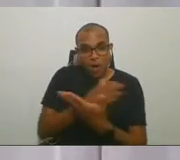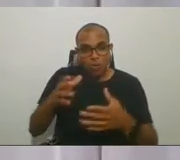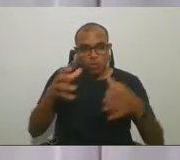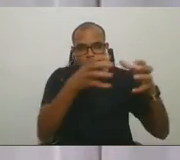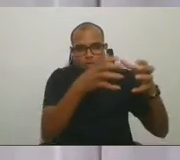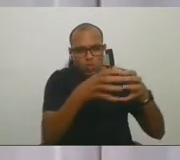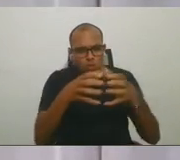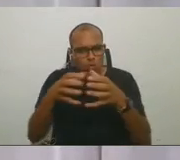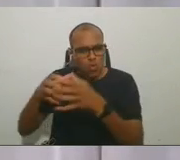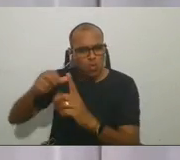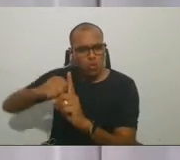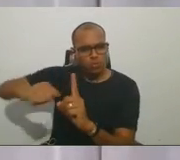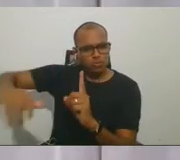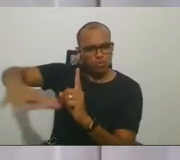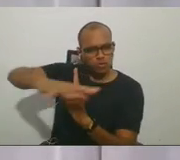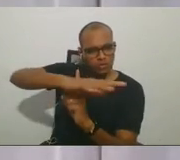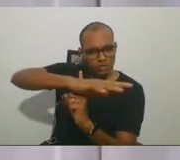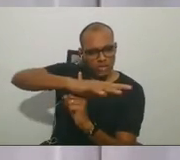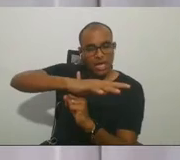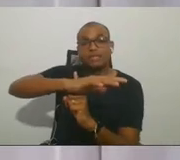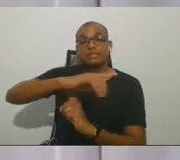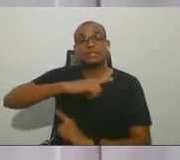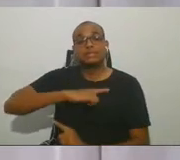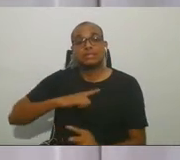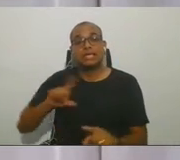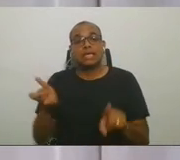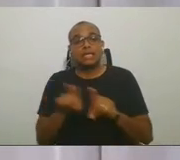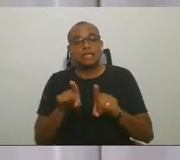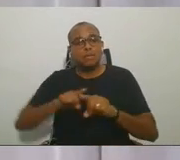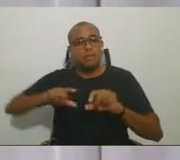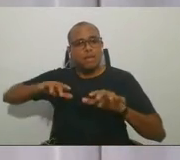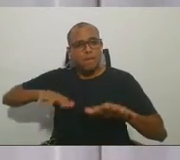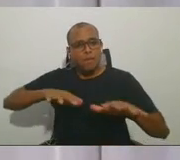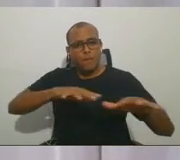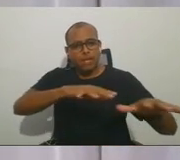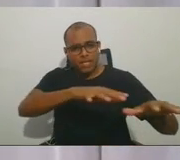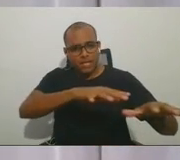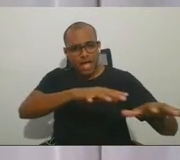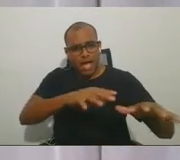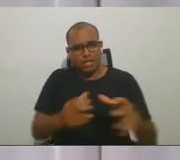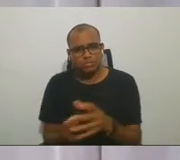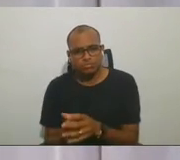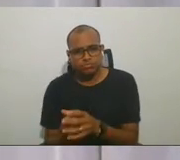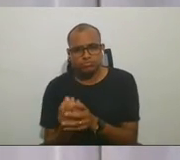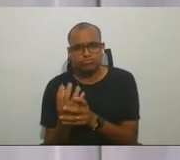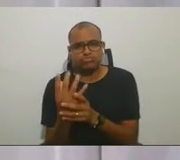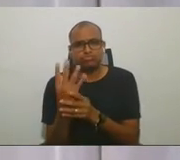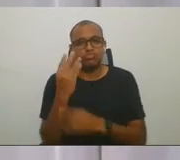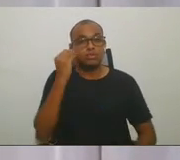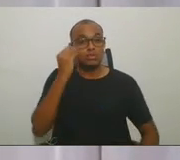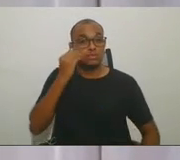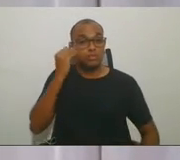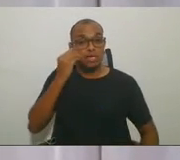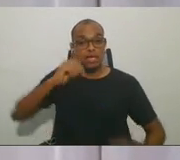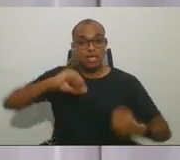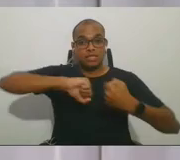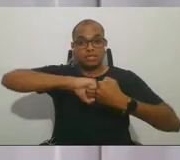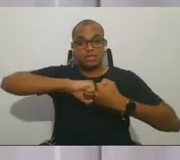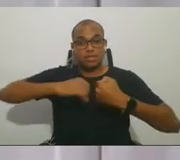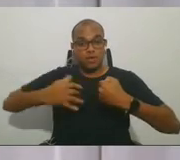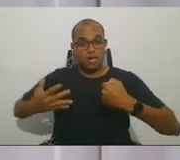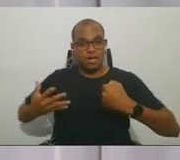sociais, que inclusive tiveram mobilidade ascendente durante as experiências das democracias